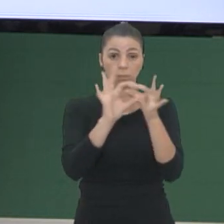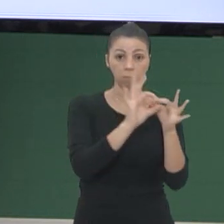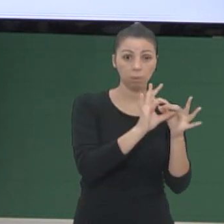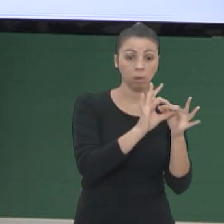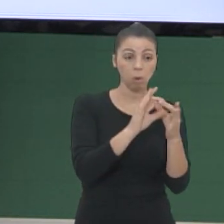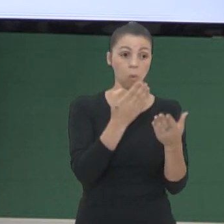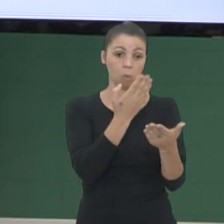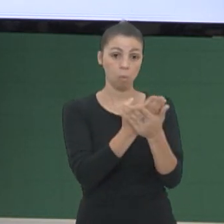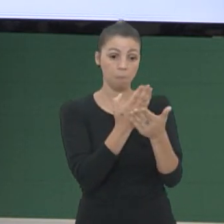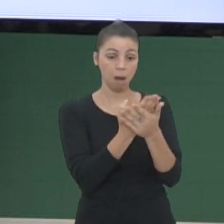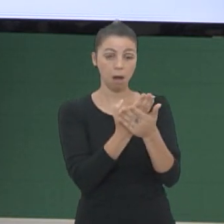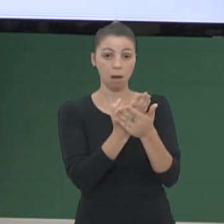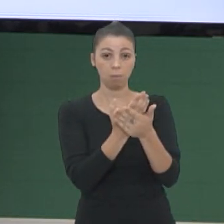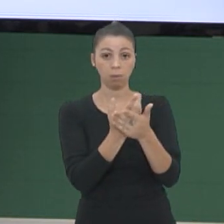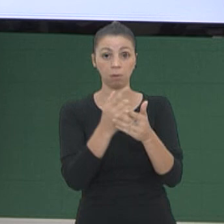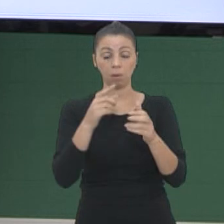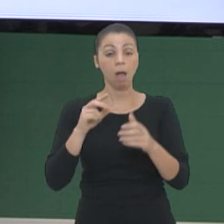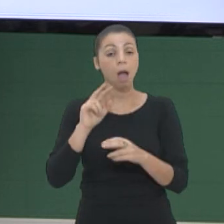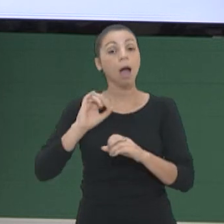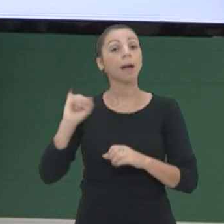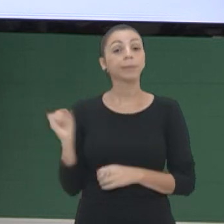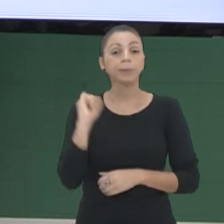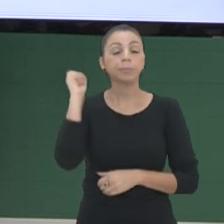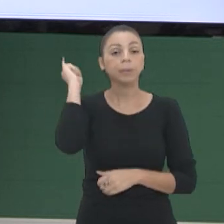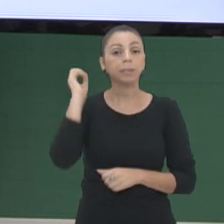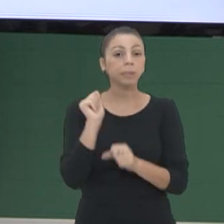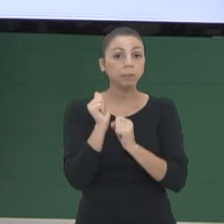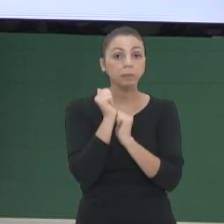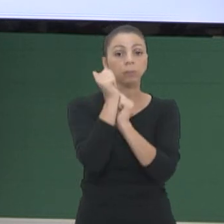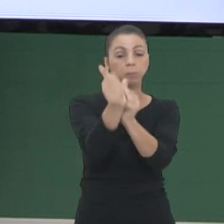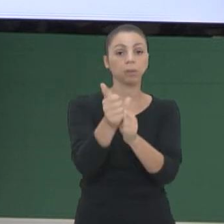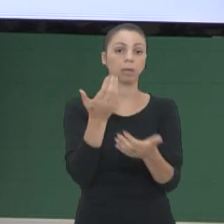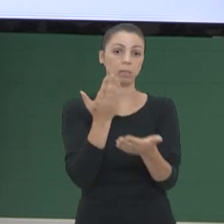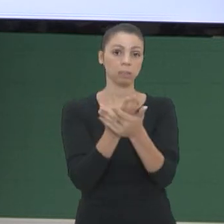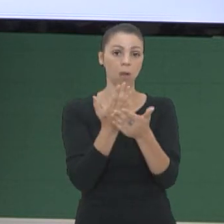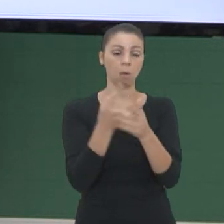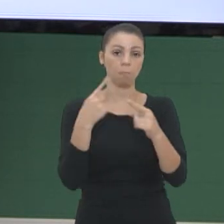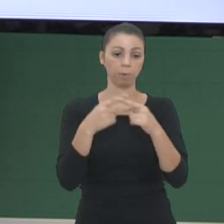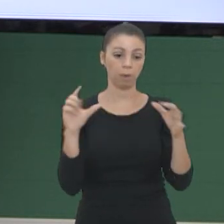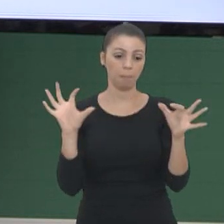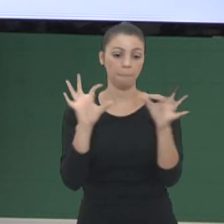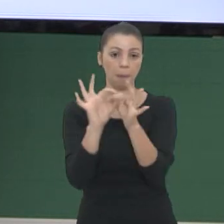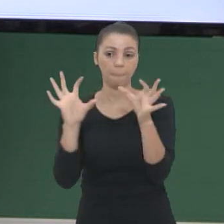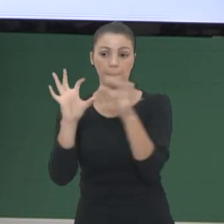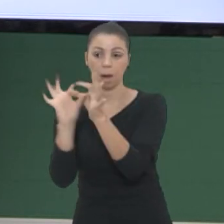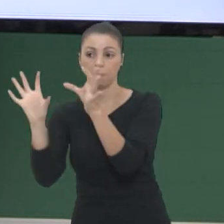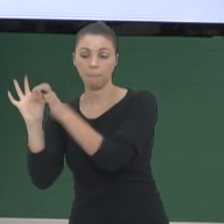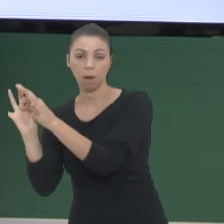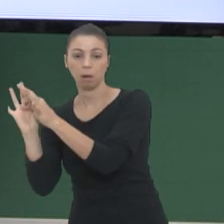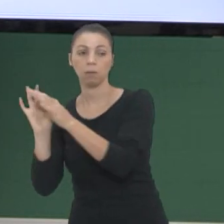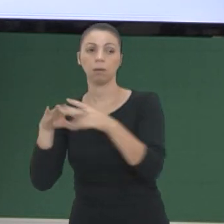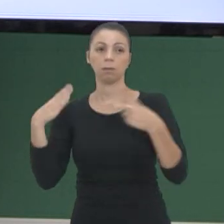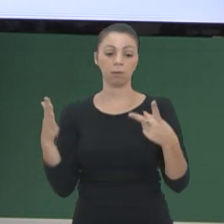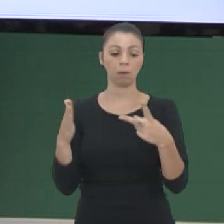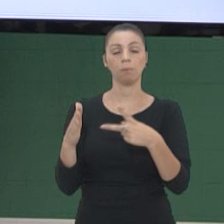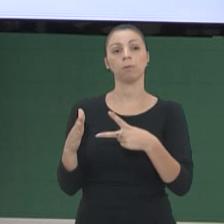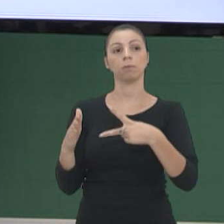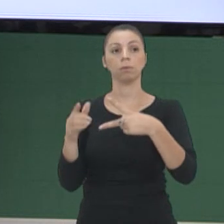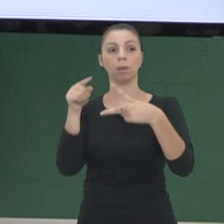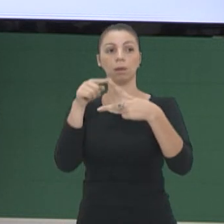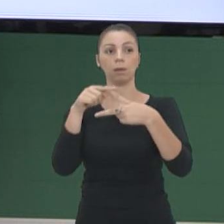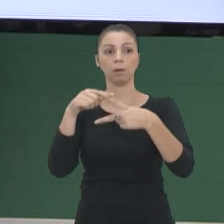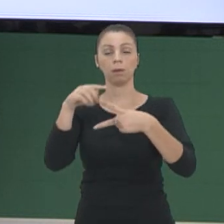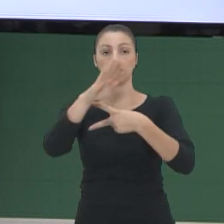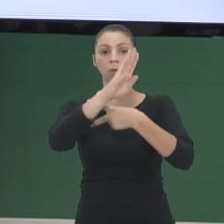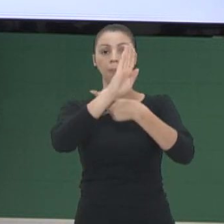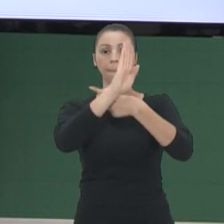está seguindo a outra, a importância de nós acompanharmos as aulas. Então, eu tenho o ângulo B, que é